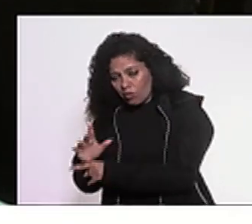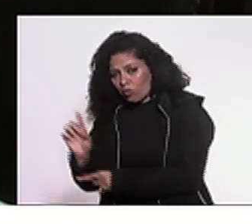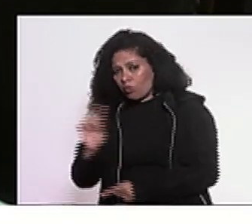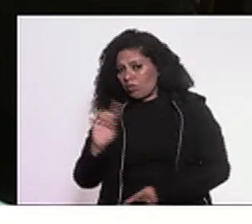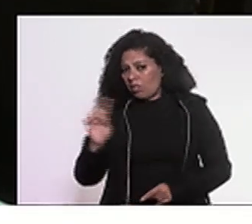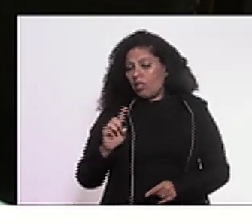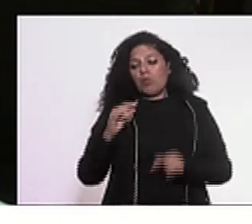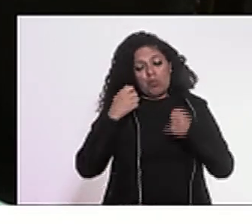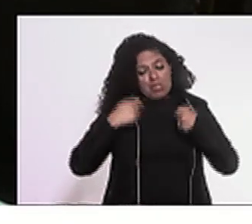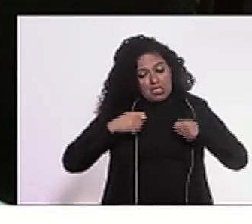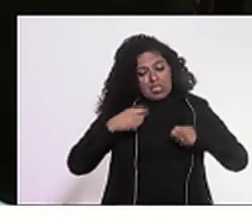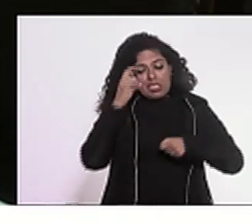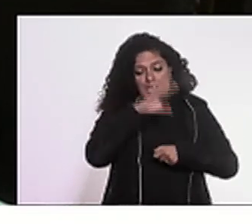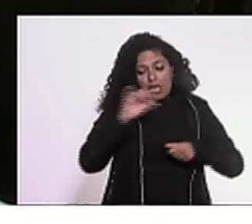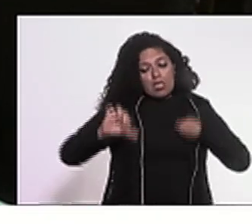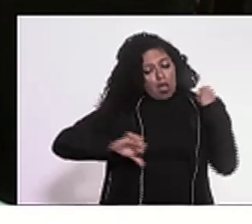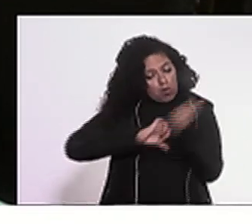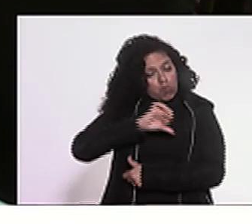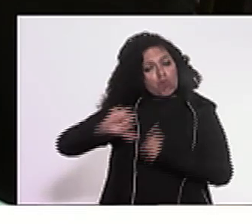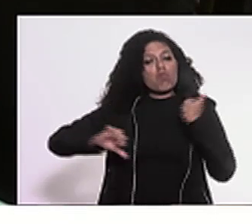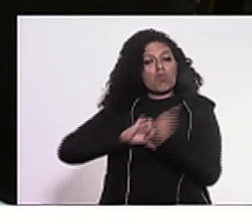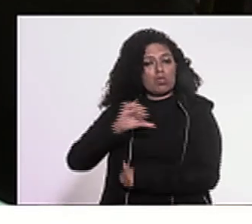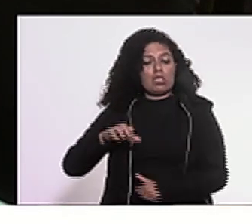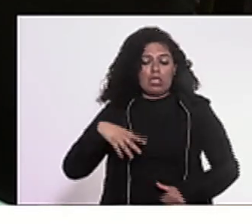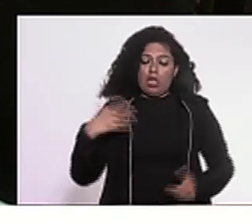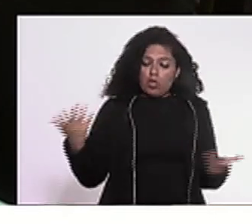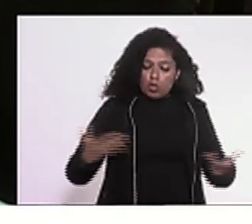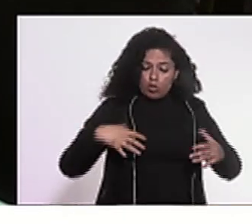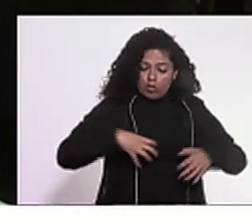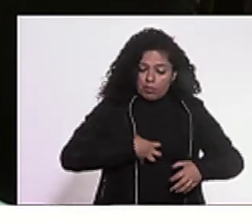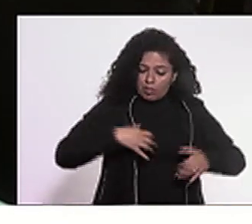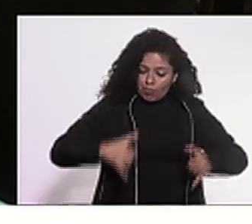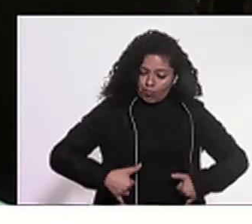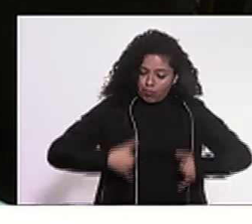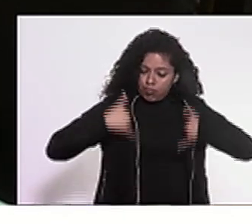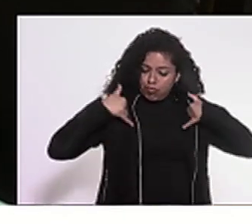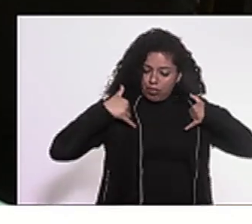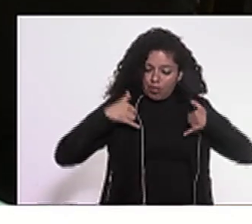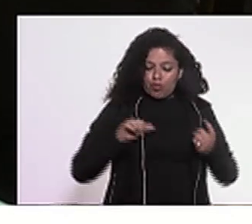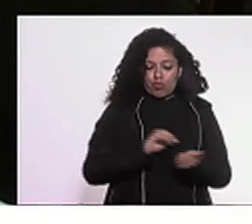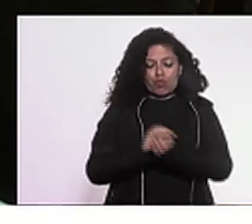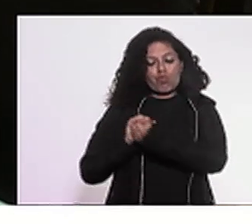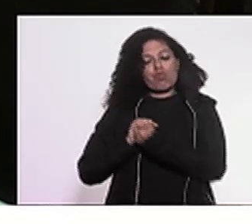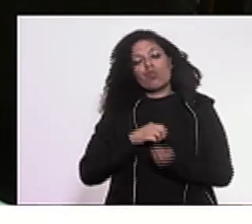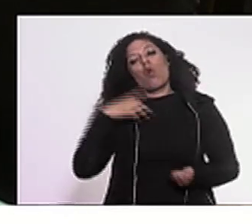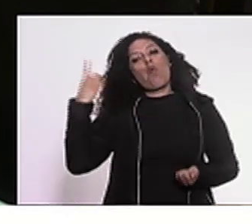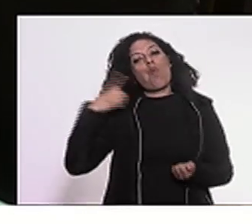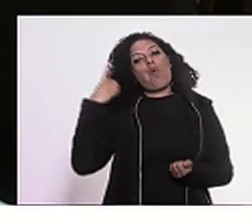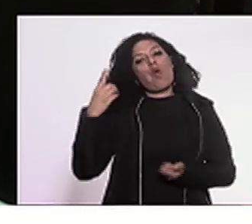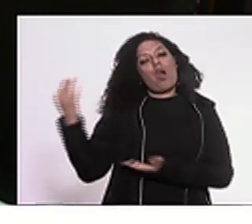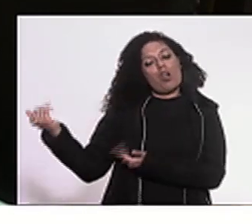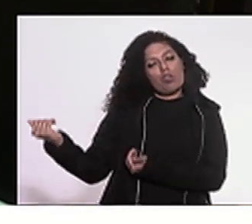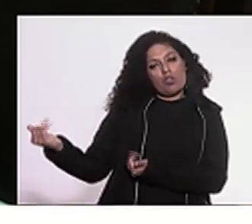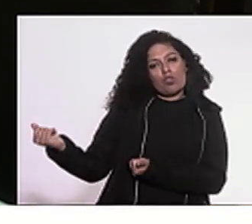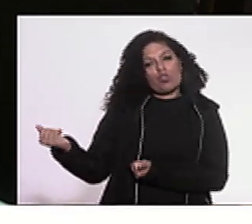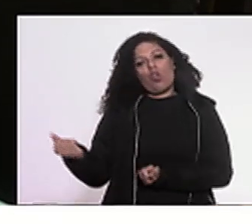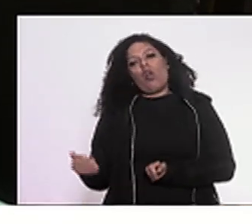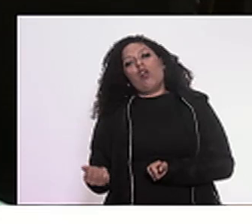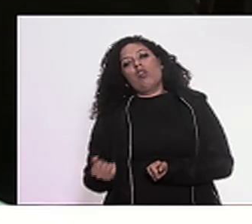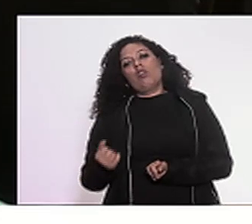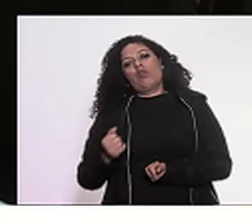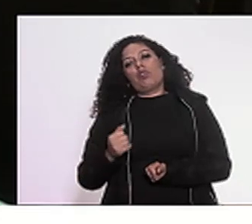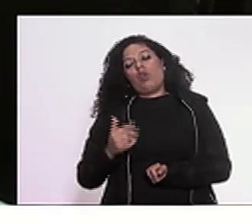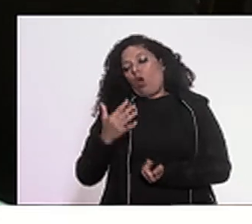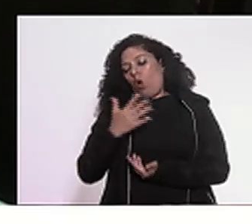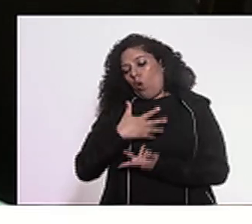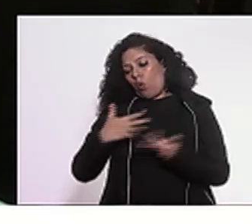muito orgulhosa de poder participar dessa mesa com um deputado tão jovem, que tantas experiências ainda virá,